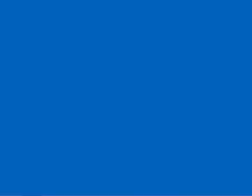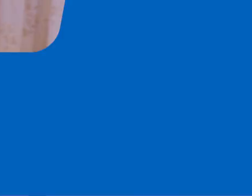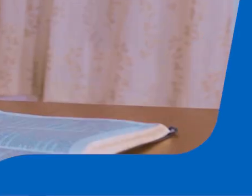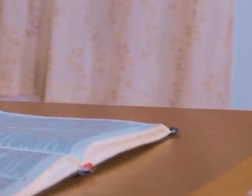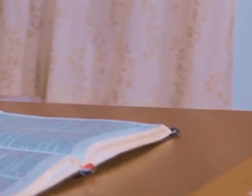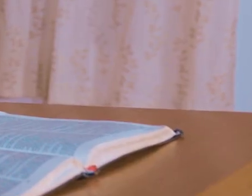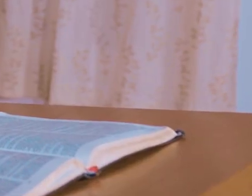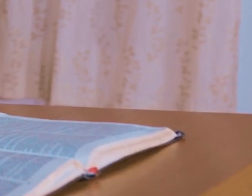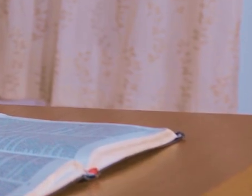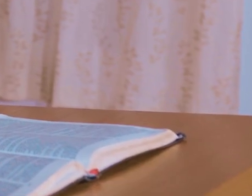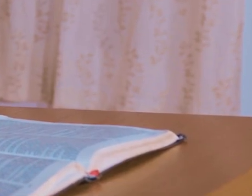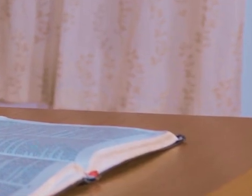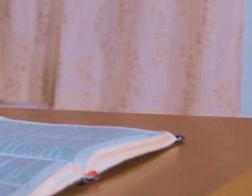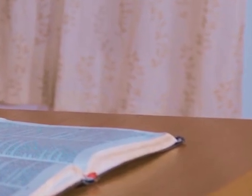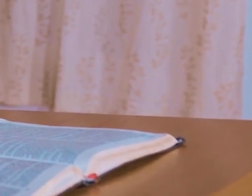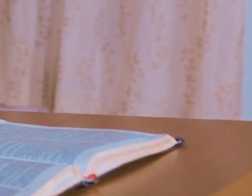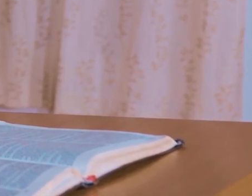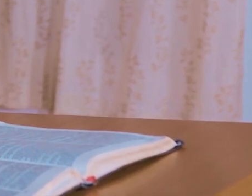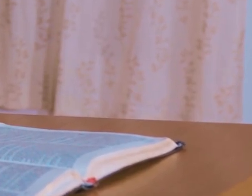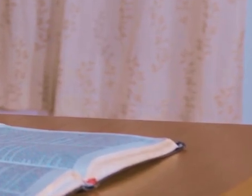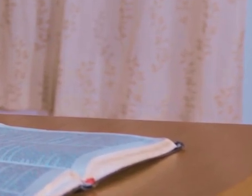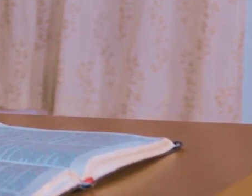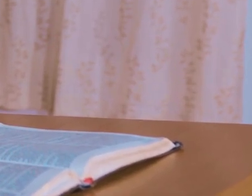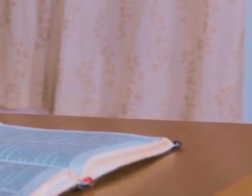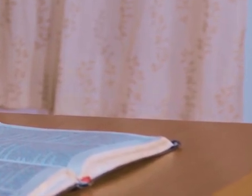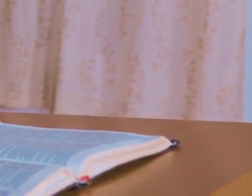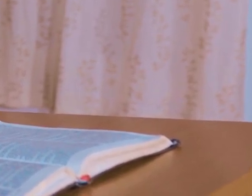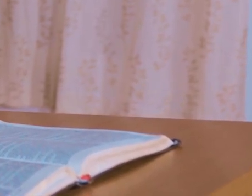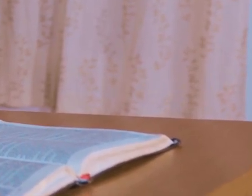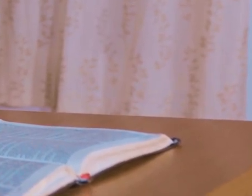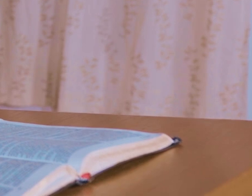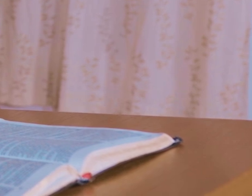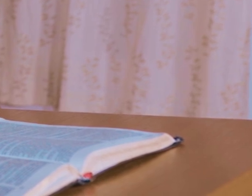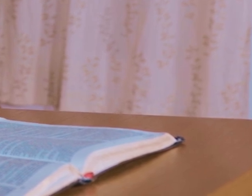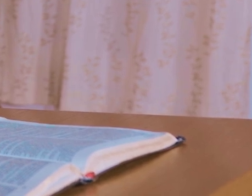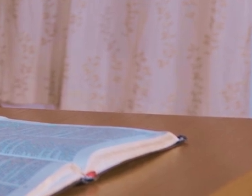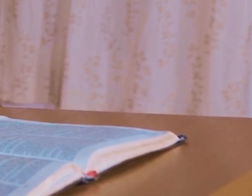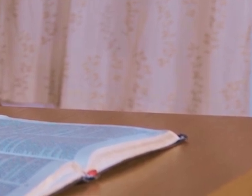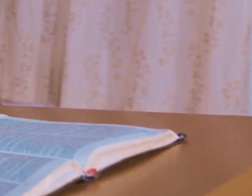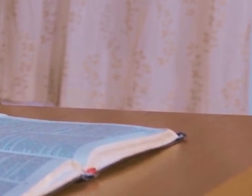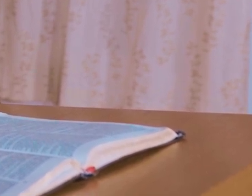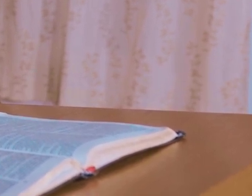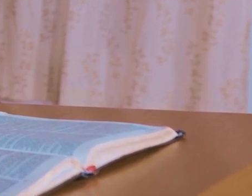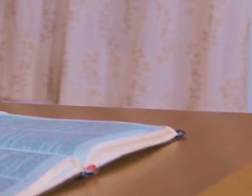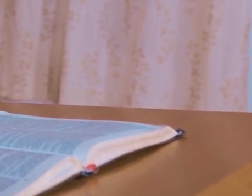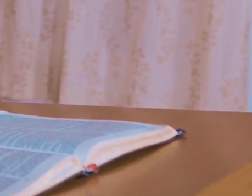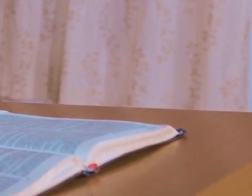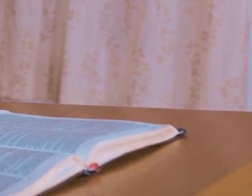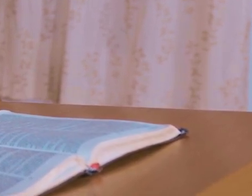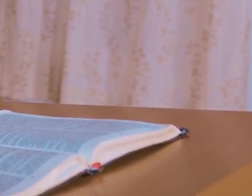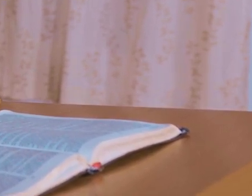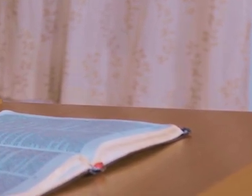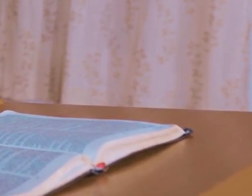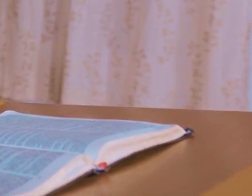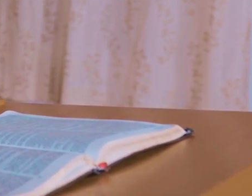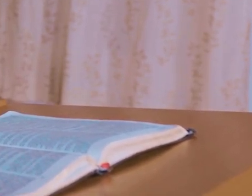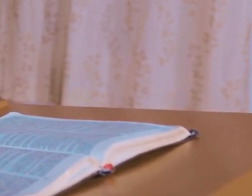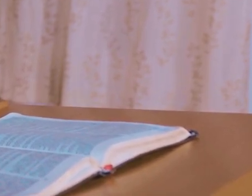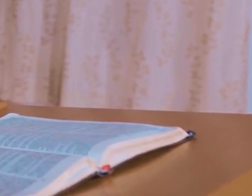Se de alguma forma essa mensagem tocou o seu coração, compartilhe com seus amigos e